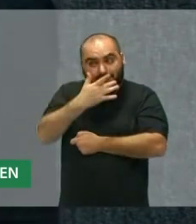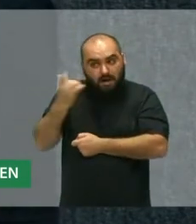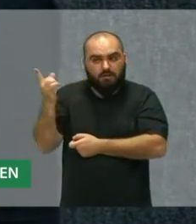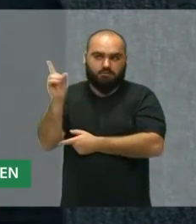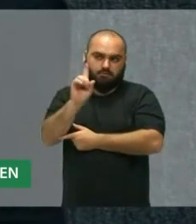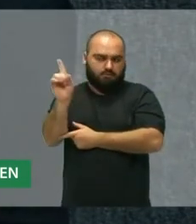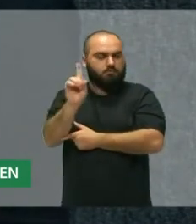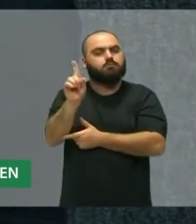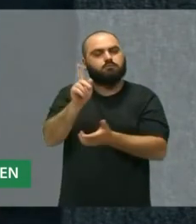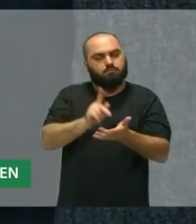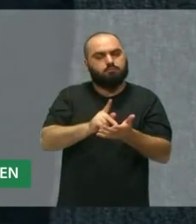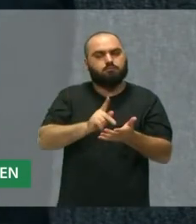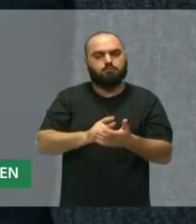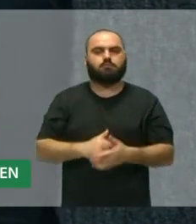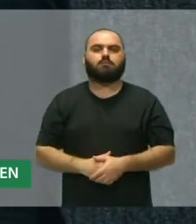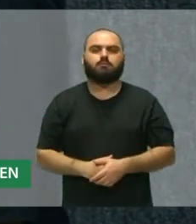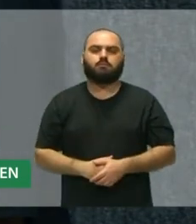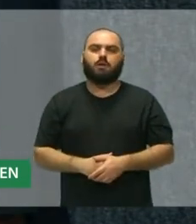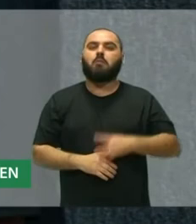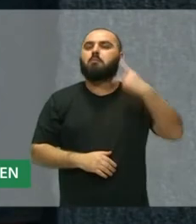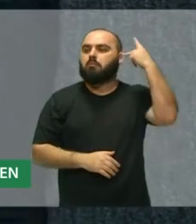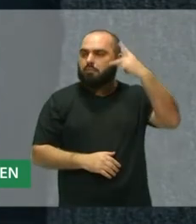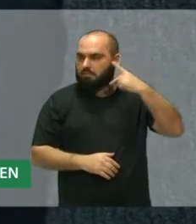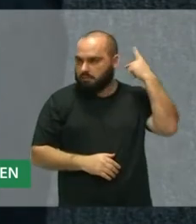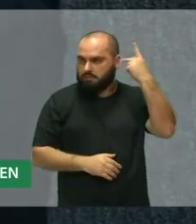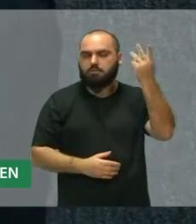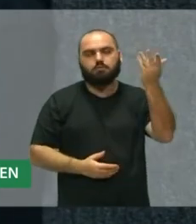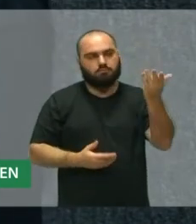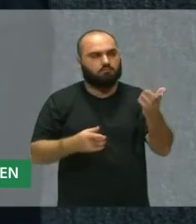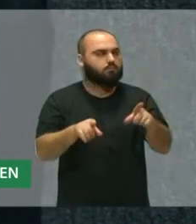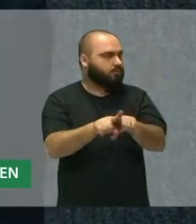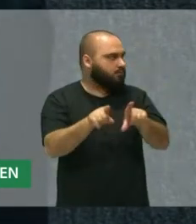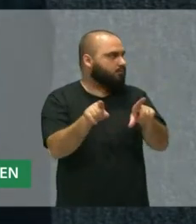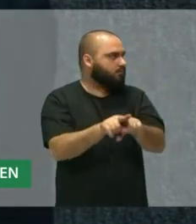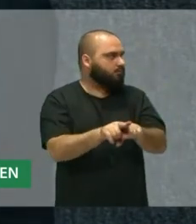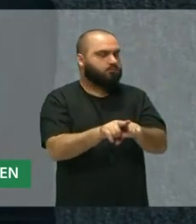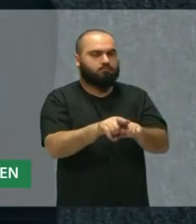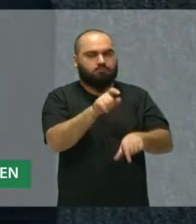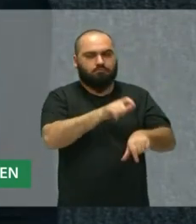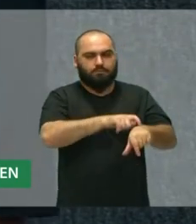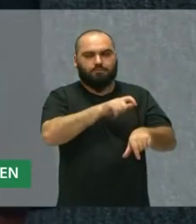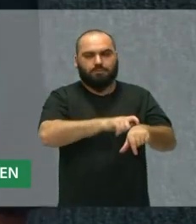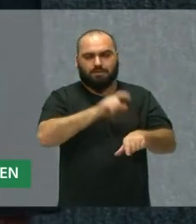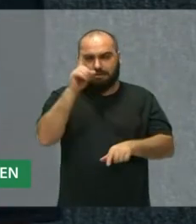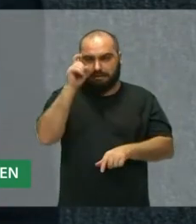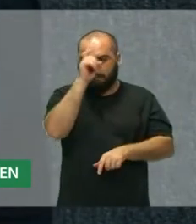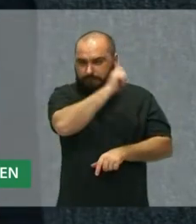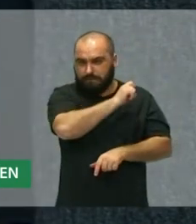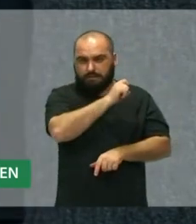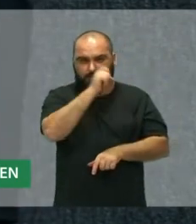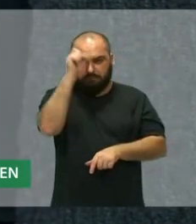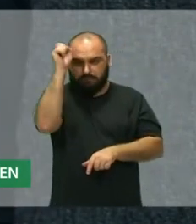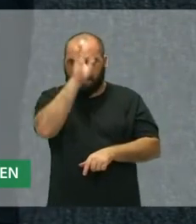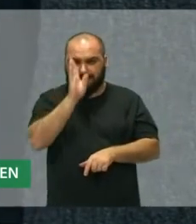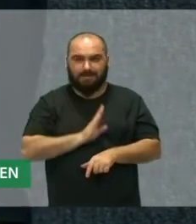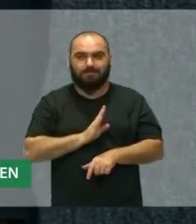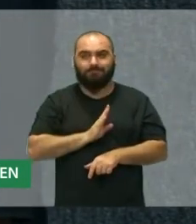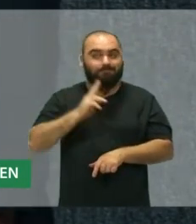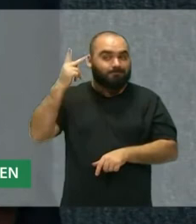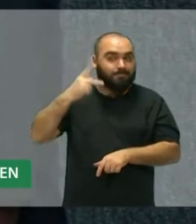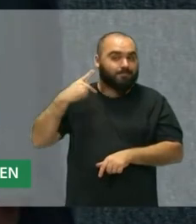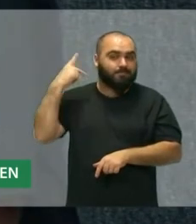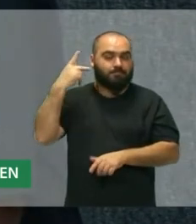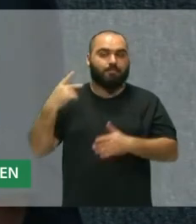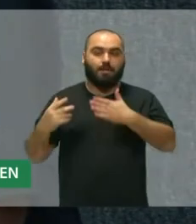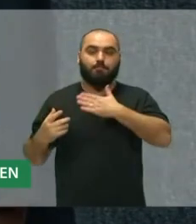Acredito que tudo depende muito de política, e a gente tem vivido uma época muito complicada no nosso país. A